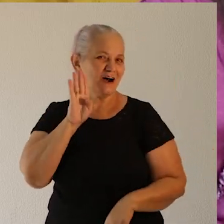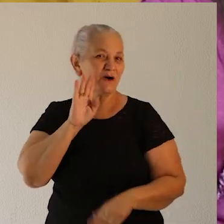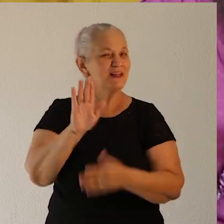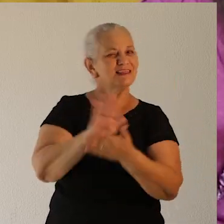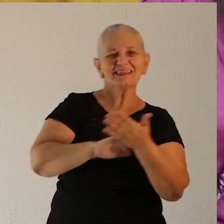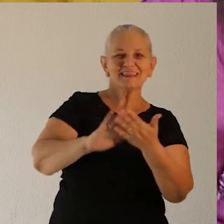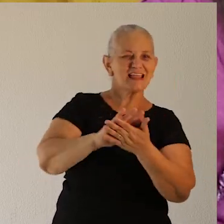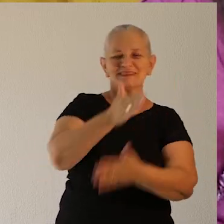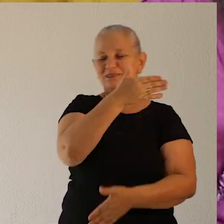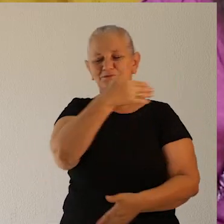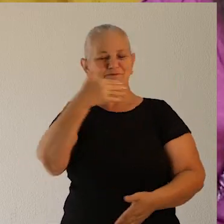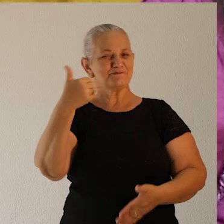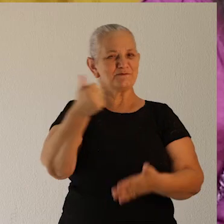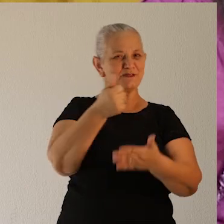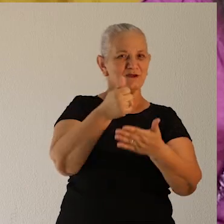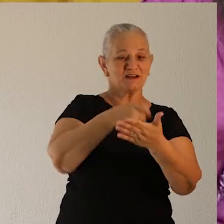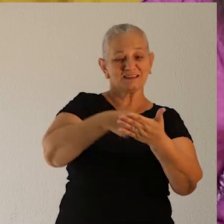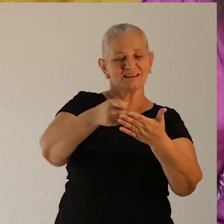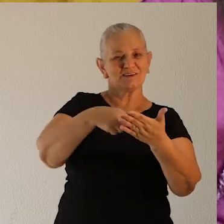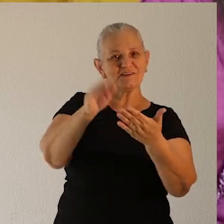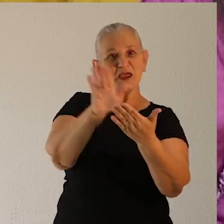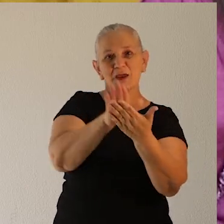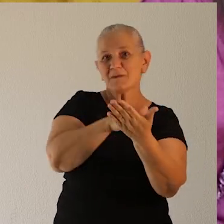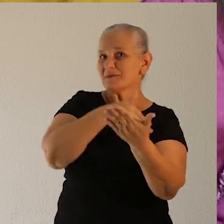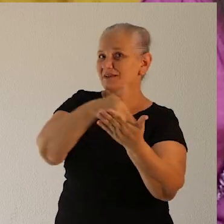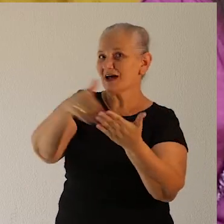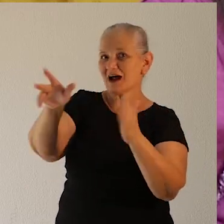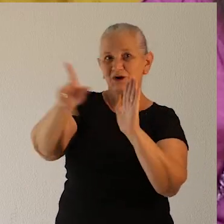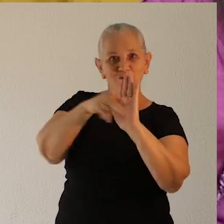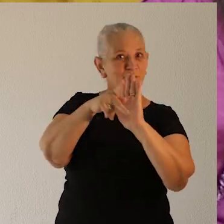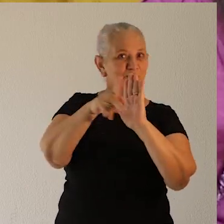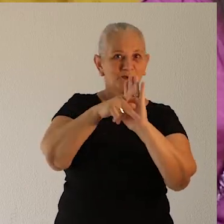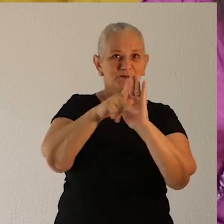Nada melhor que escrever e pintar nos próprios